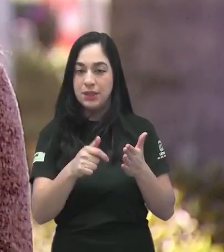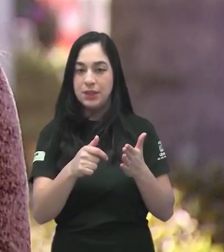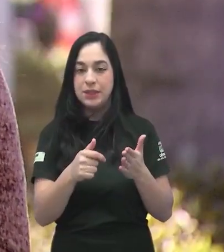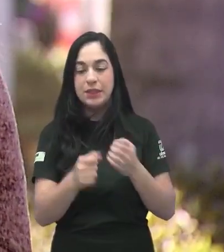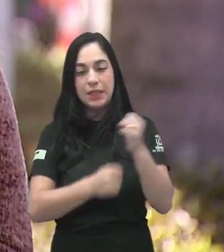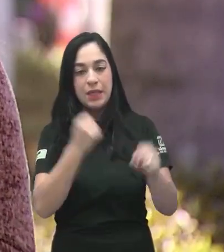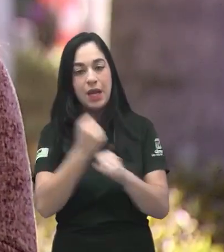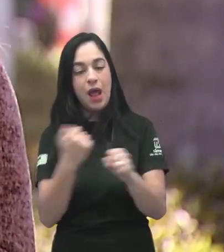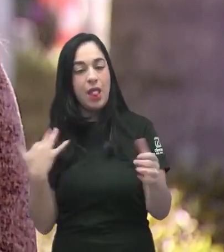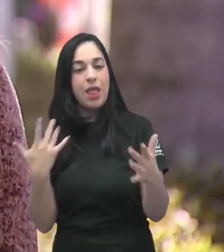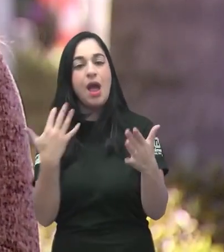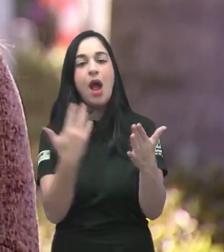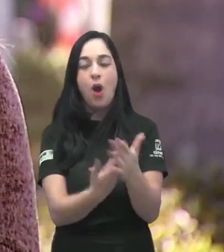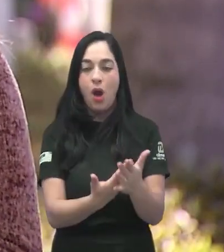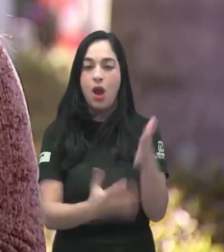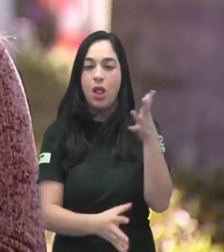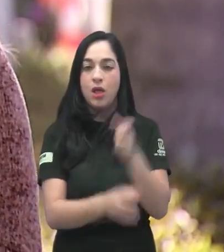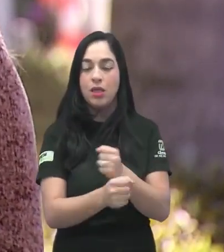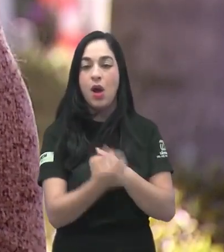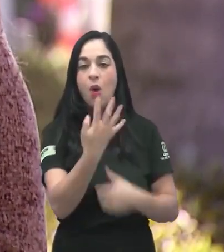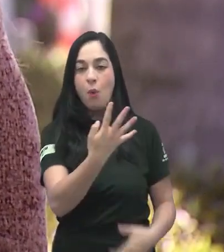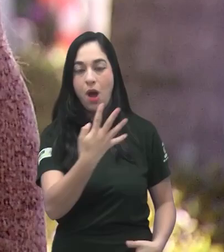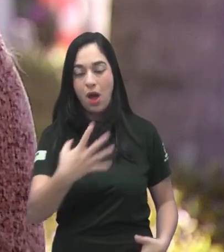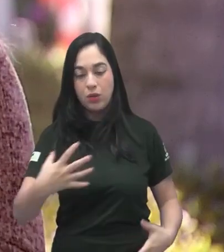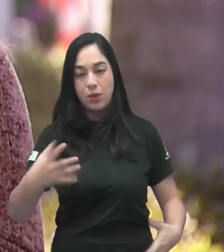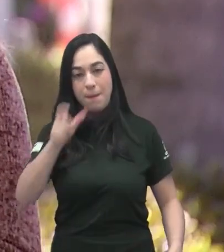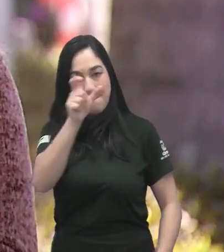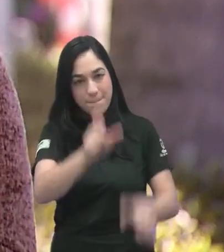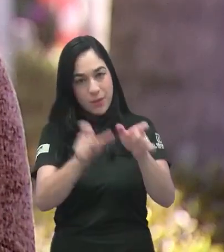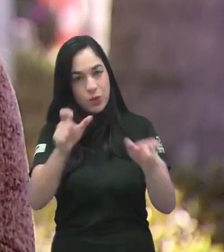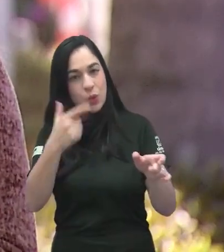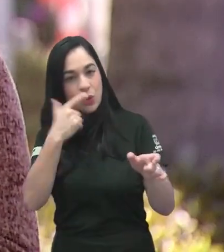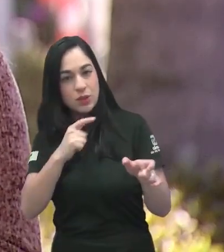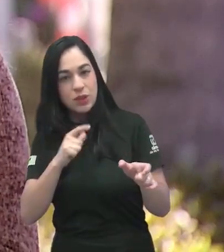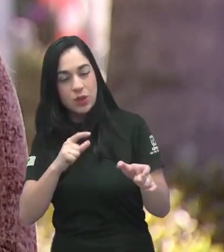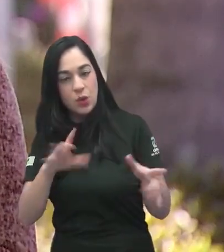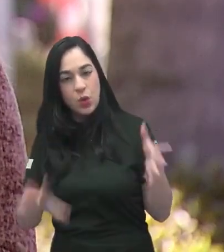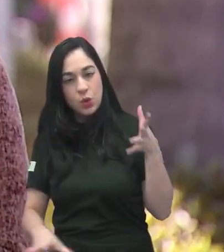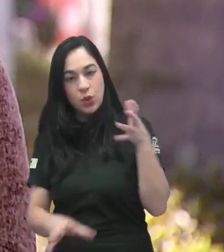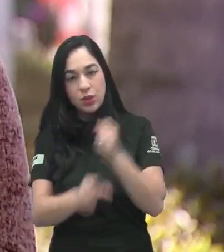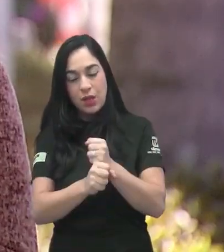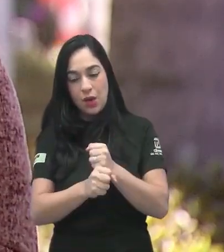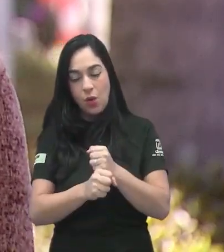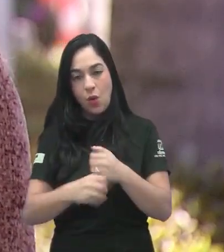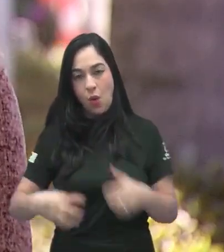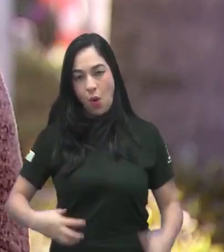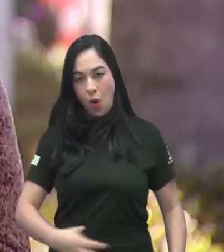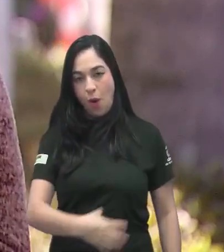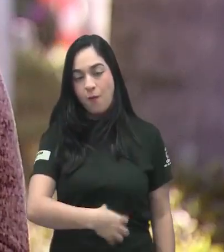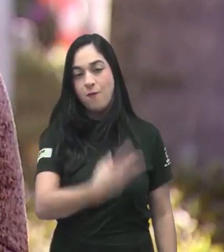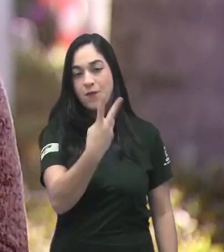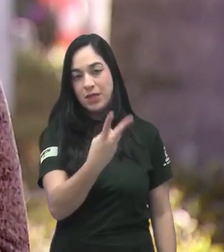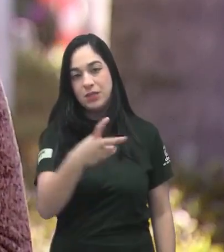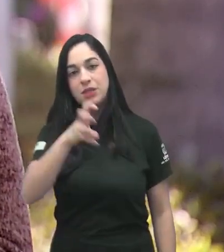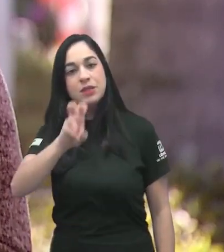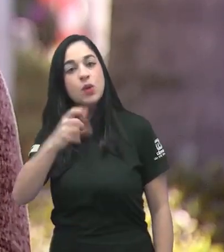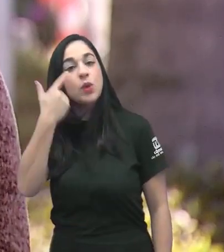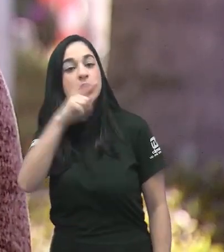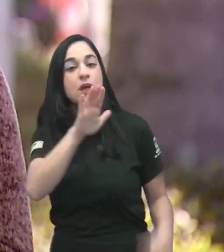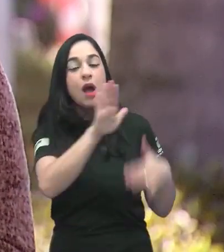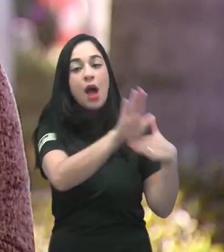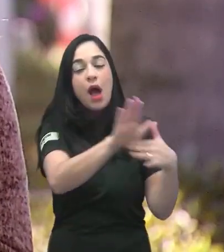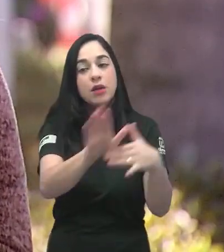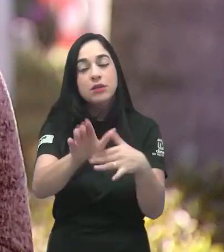realizou 4 captações de órgãos. Os procedimentos resultaram na coleta de 25 órgãos e tecidos que